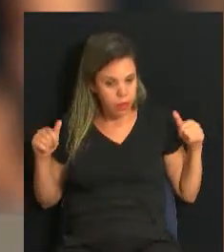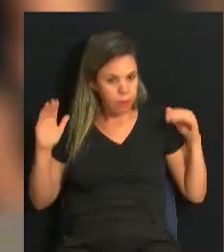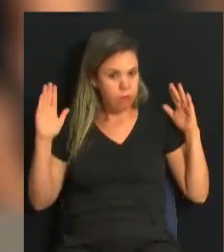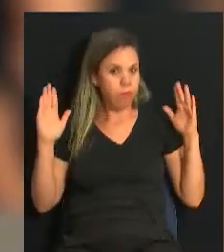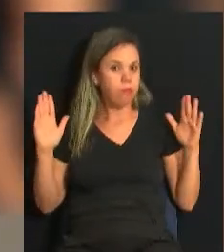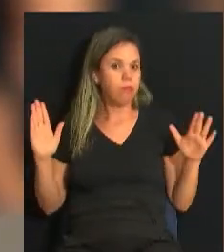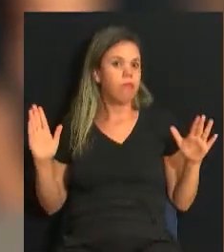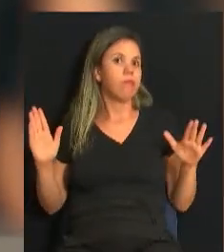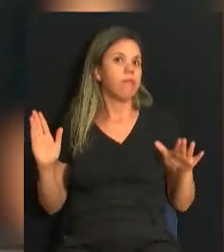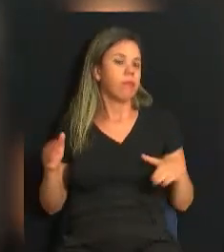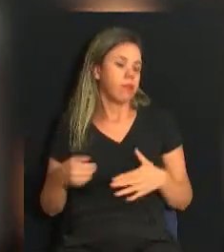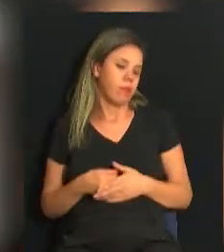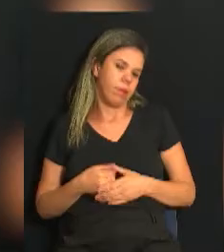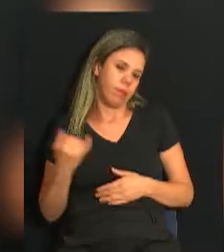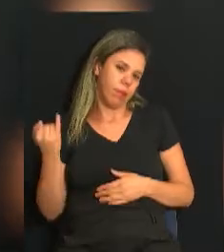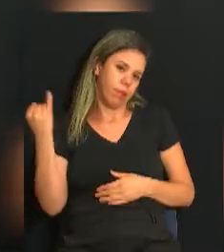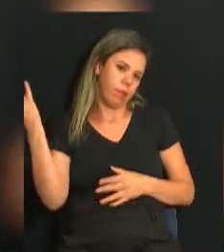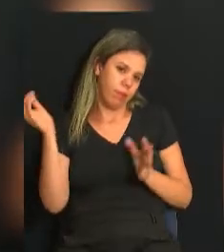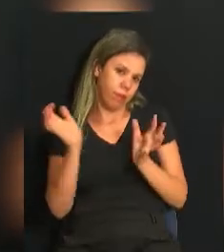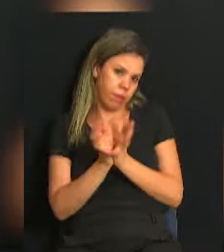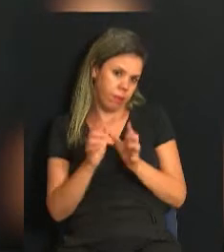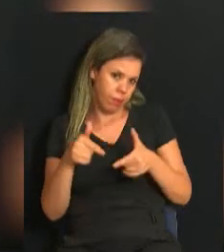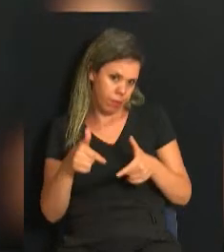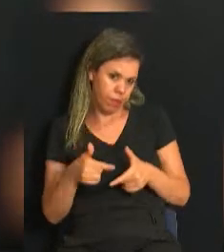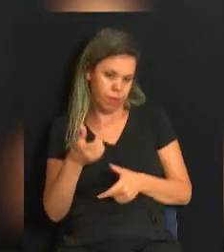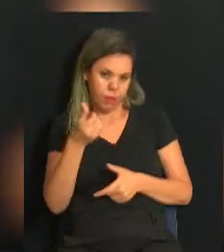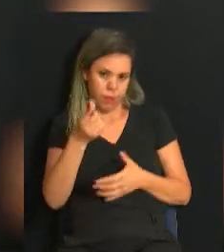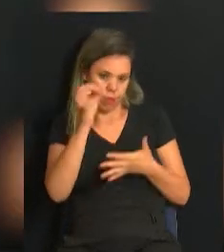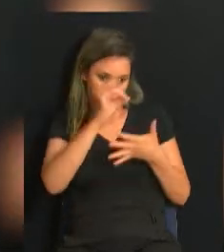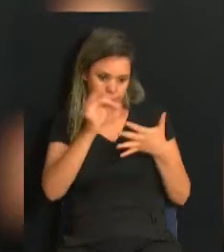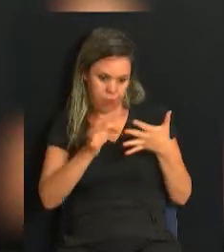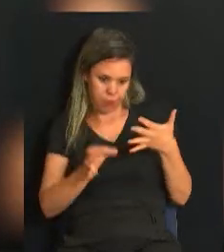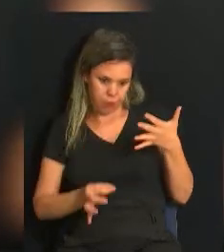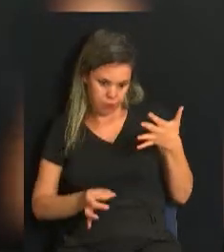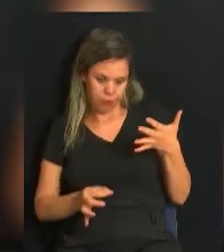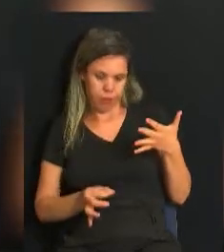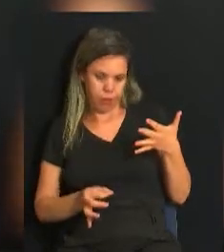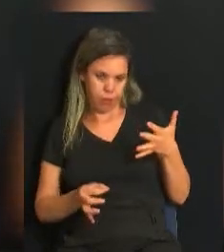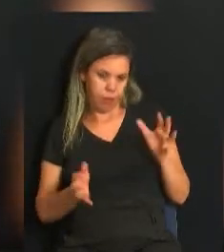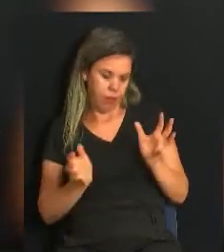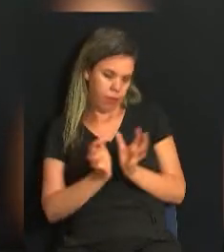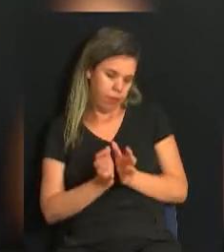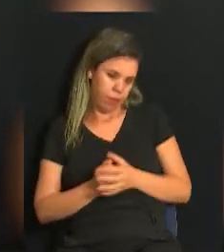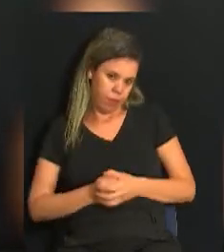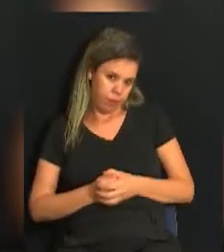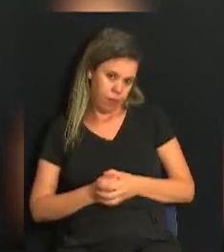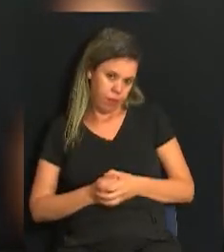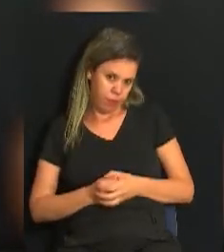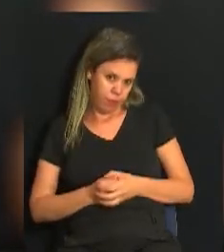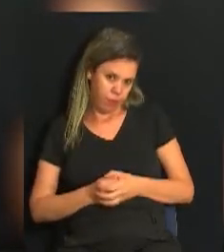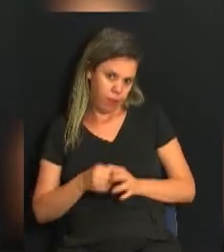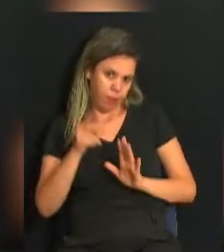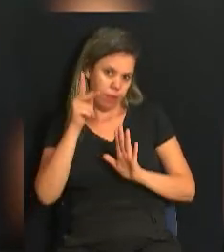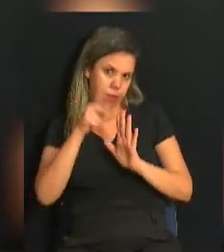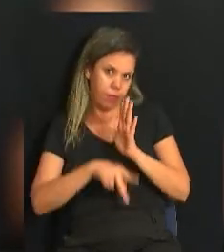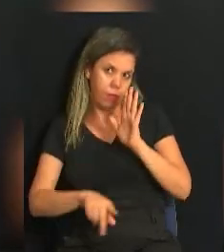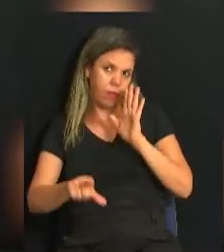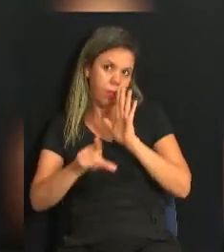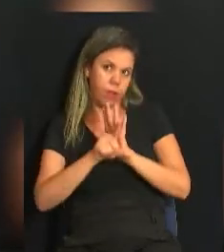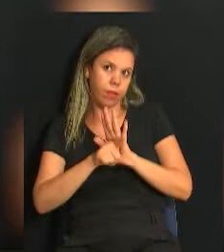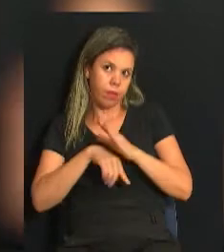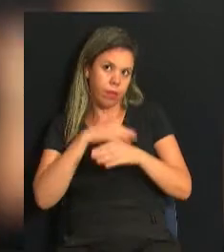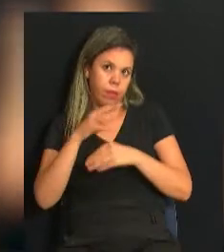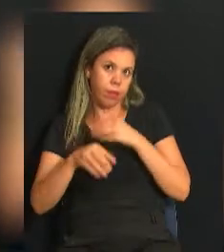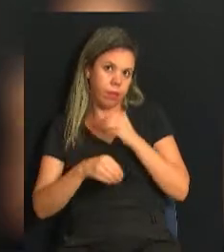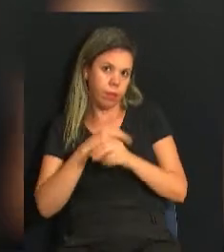dessa importante condição sem itens estavam na pauta da comissão entre eles o projeto de lei que institui